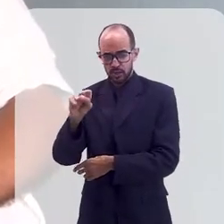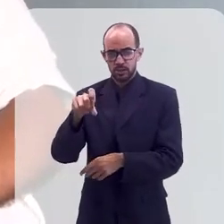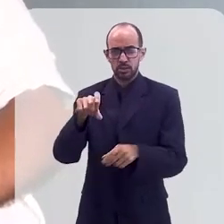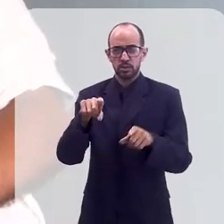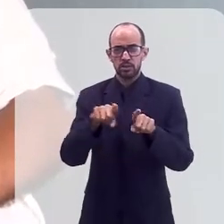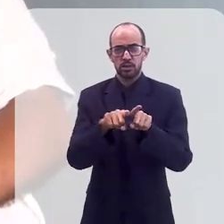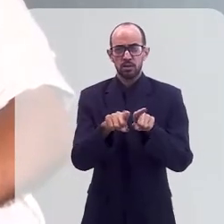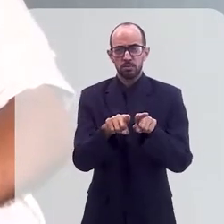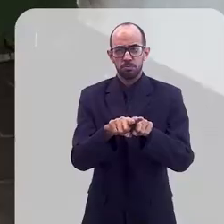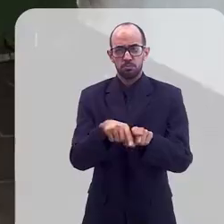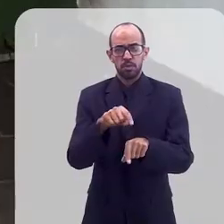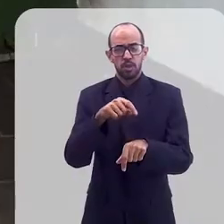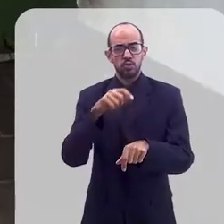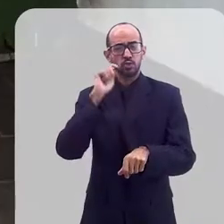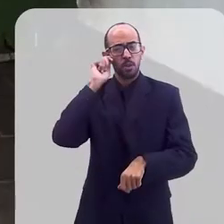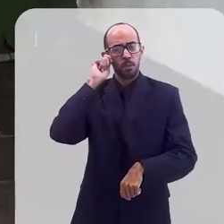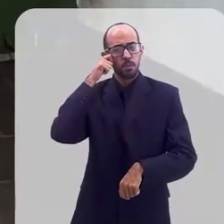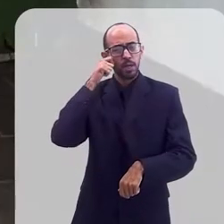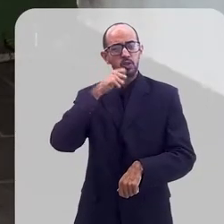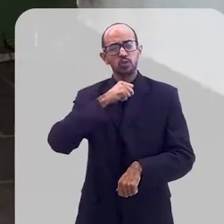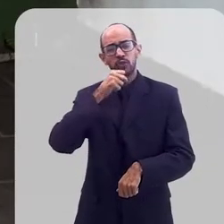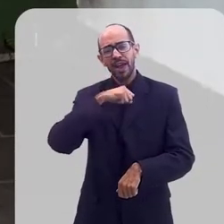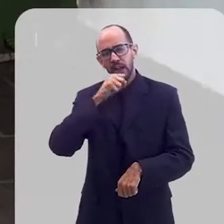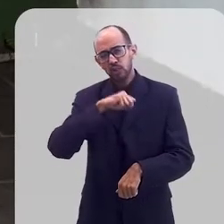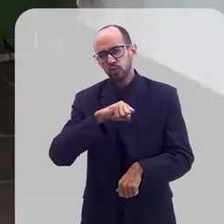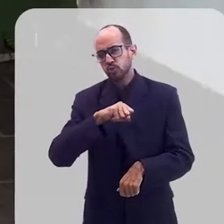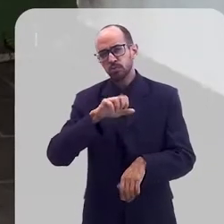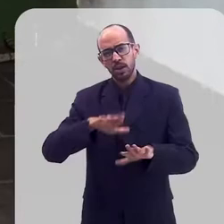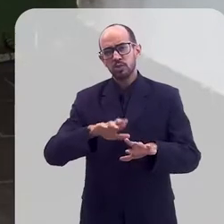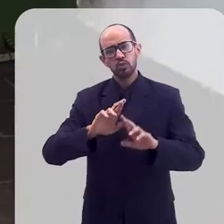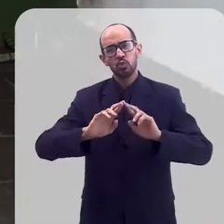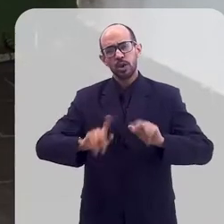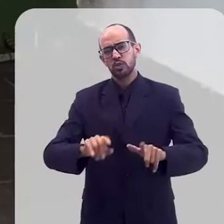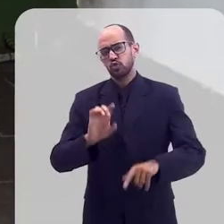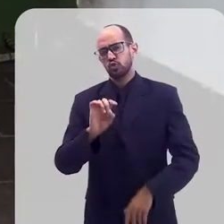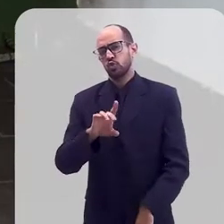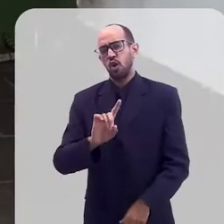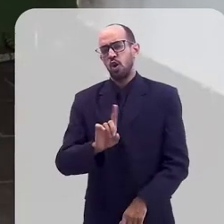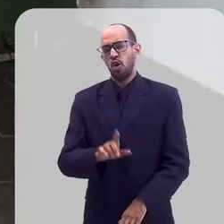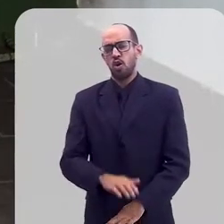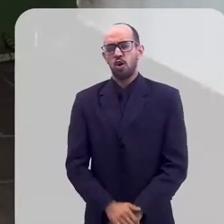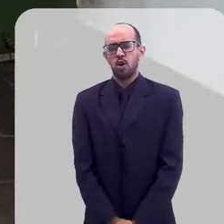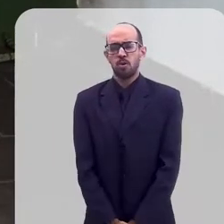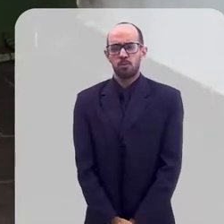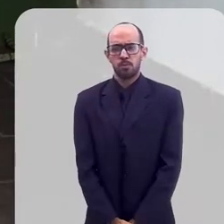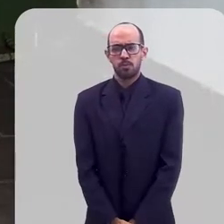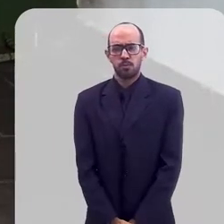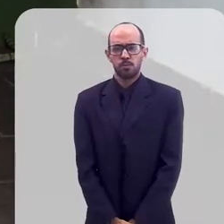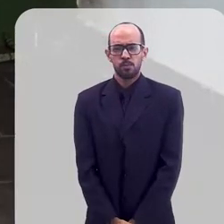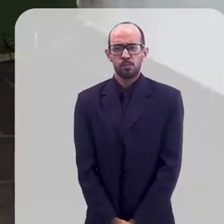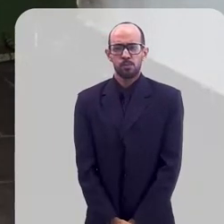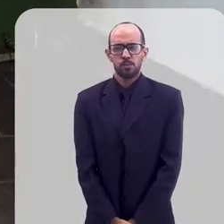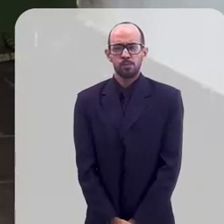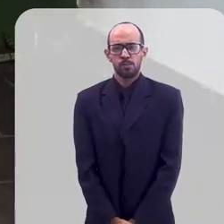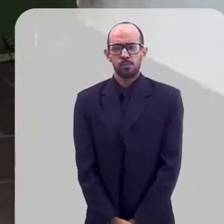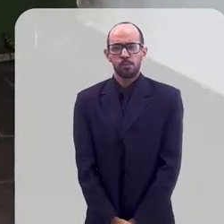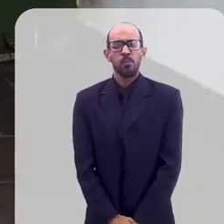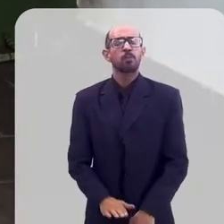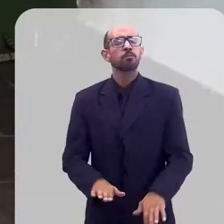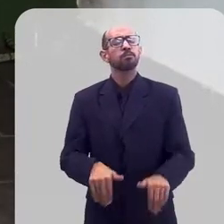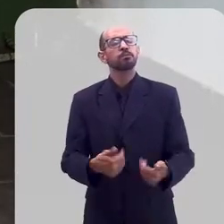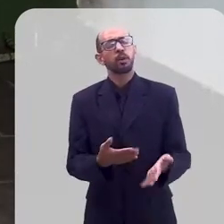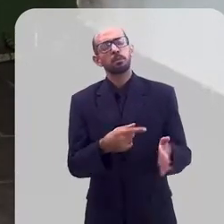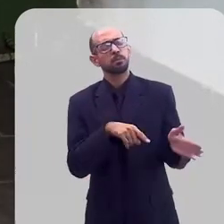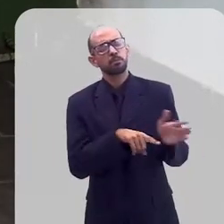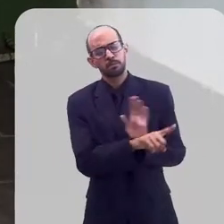o panteão dos pretos velhos, enfim, mas não é só isso. Entendi. E uma